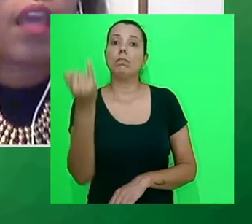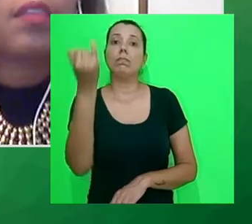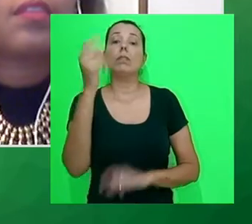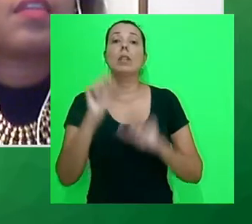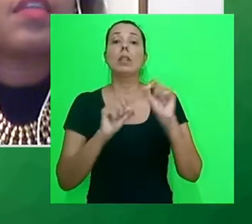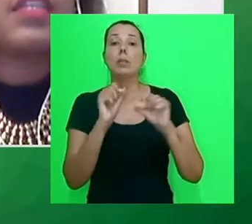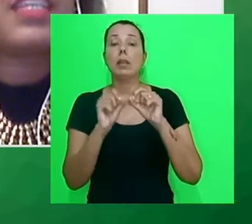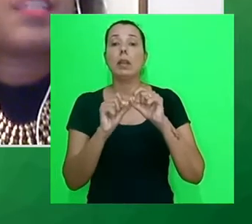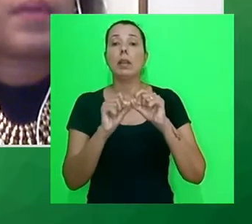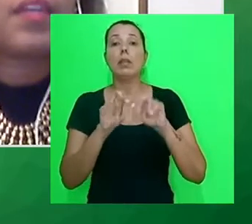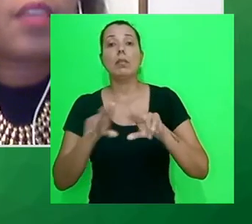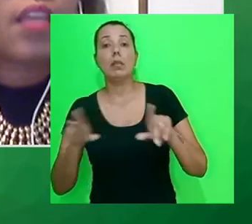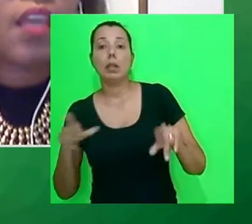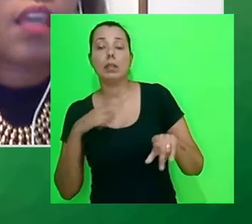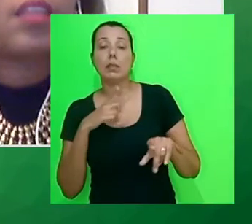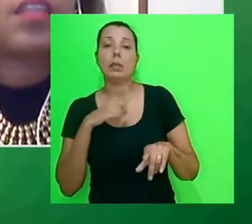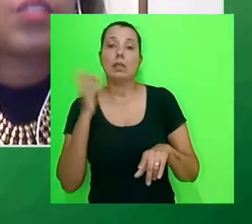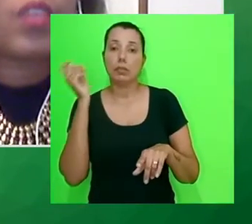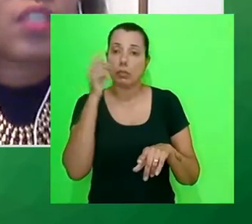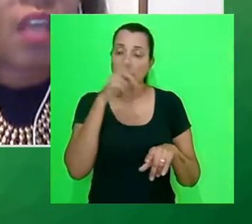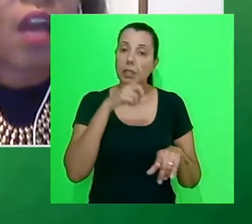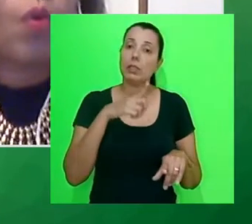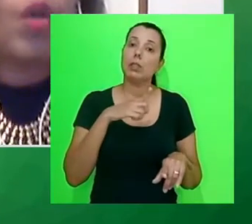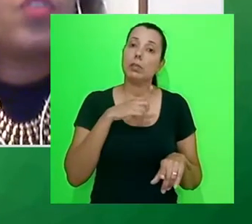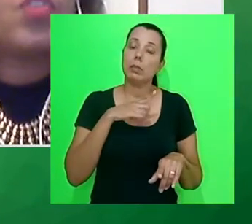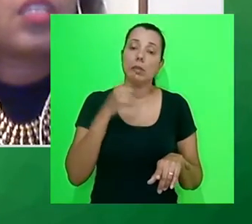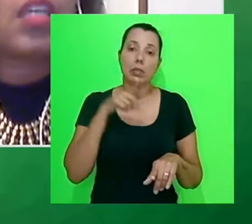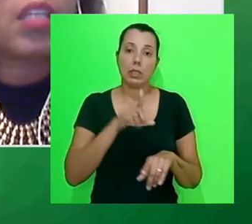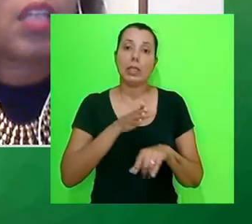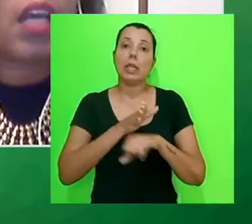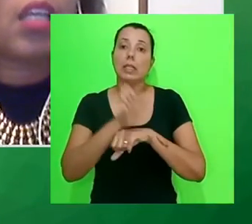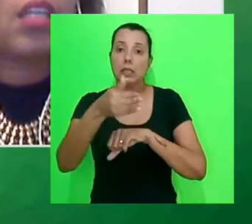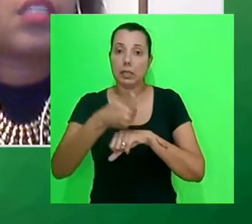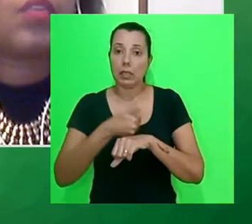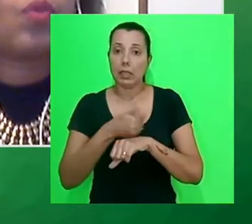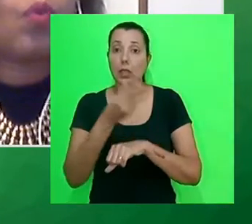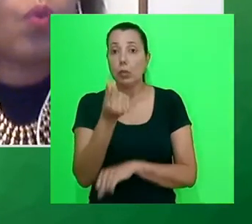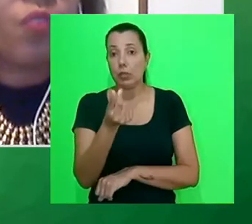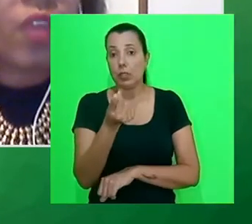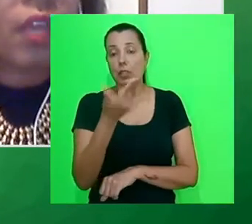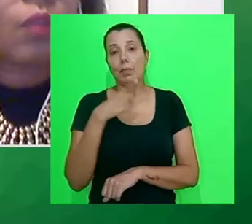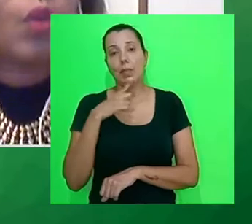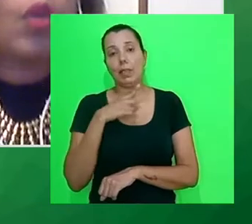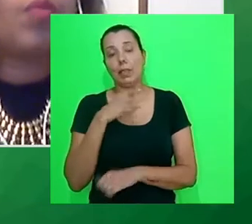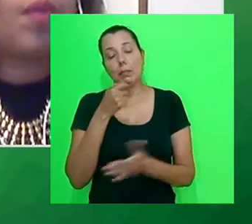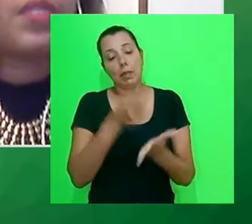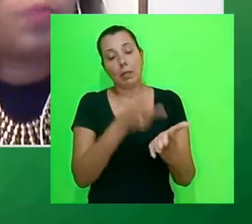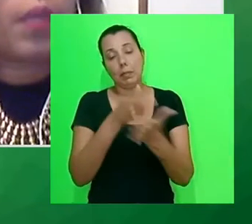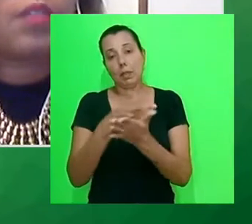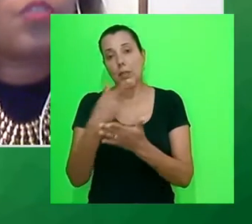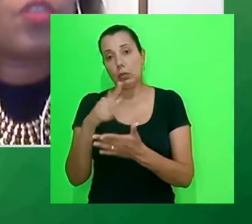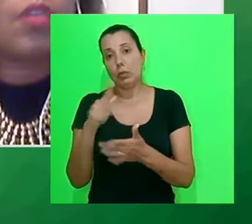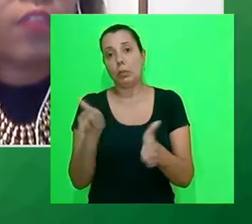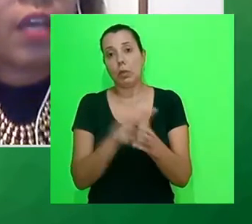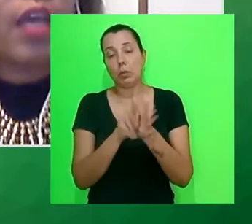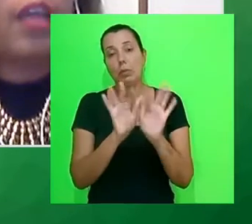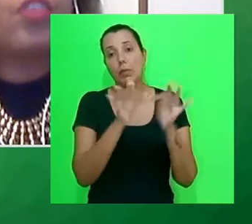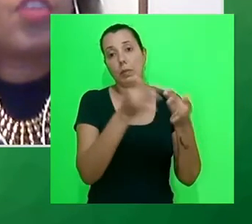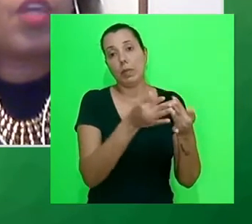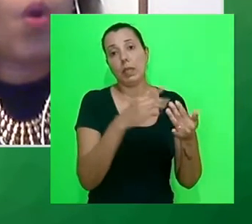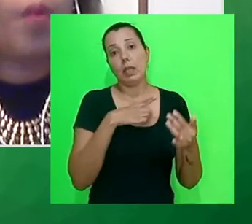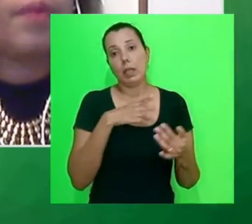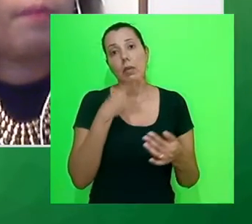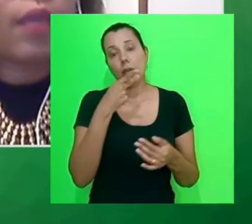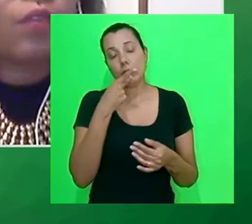comentasse da experiência dessa parceria transversal de secretarias dentro de um governo, numa